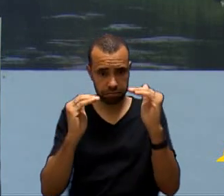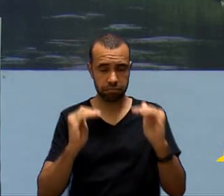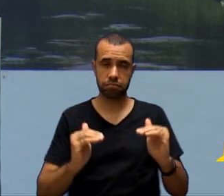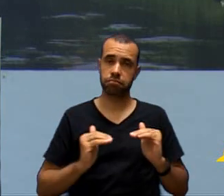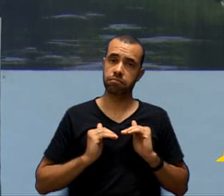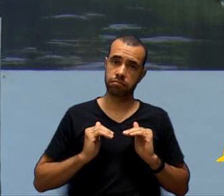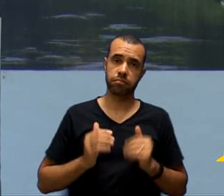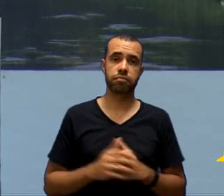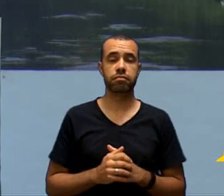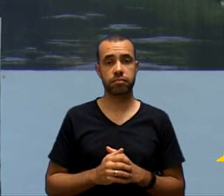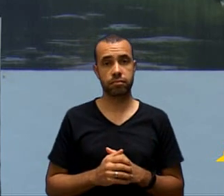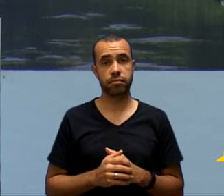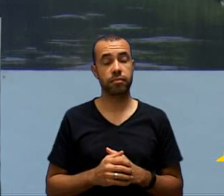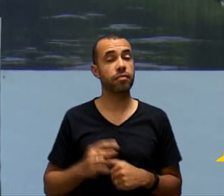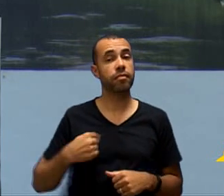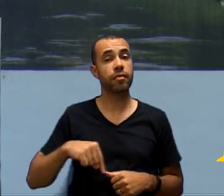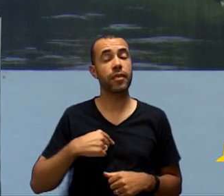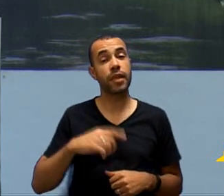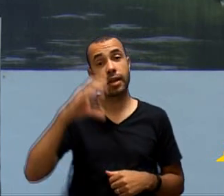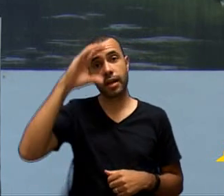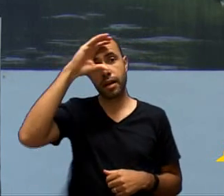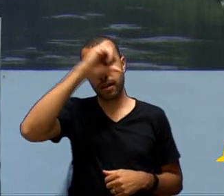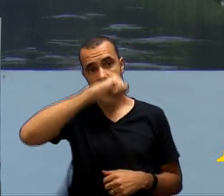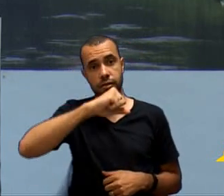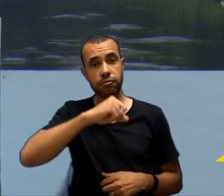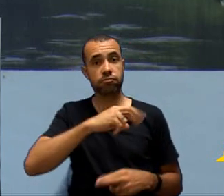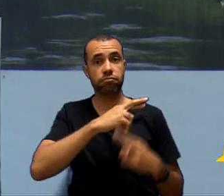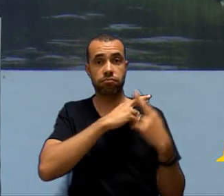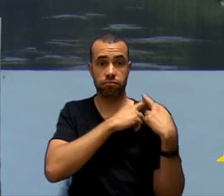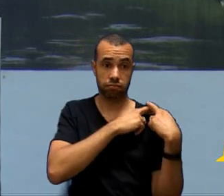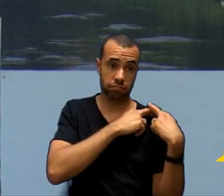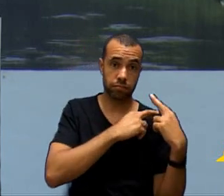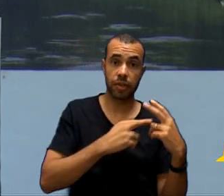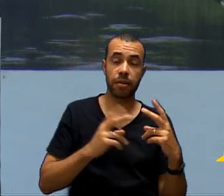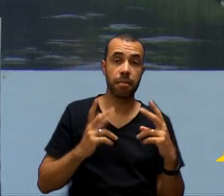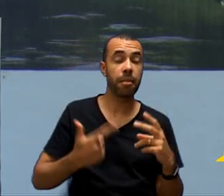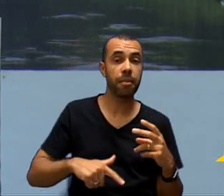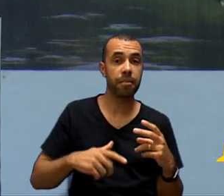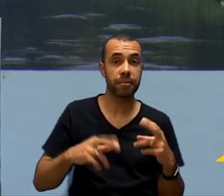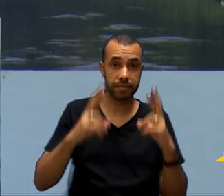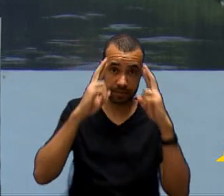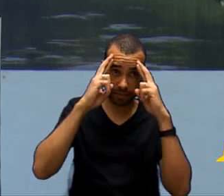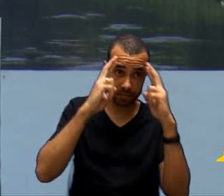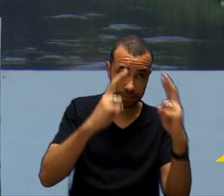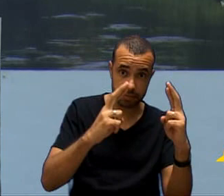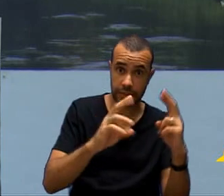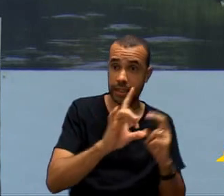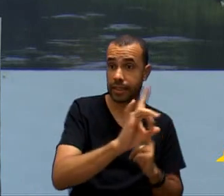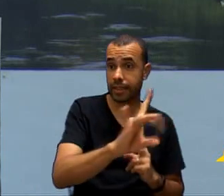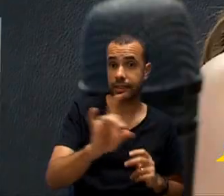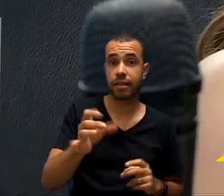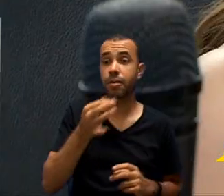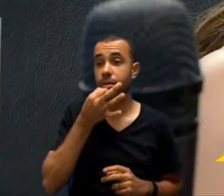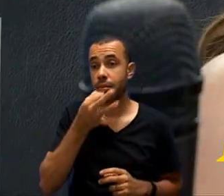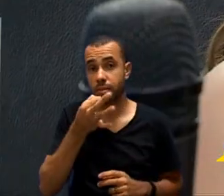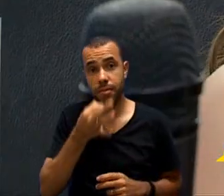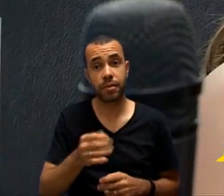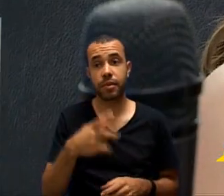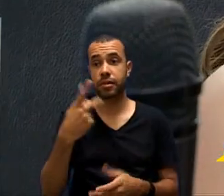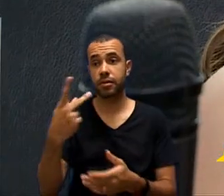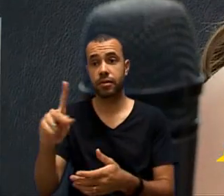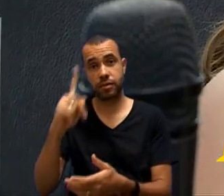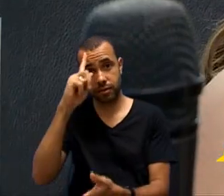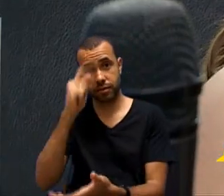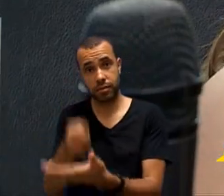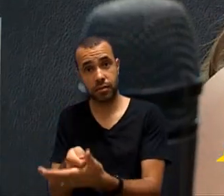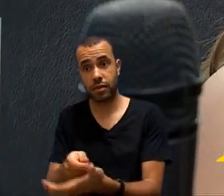aprendeu com vocês o respeito e a opinião e as escolhas. Vocês realmente escolheram o que fazer aqui. E daqui